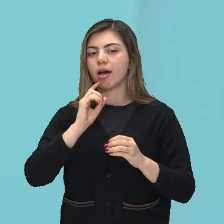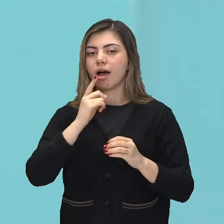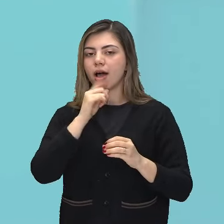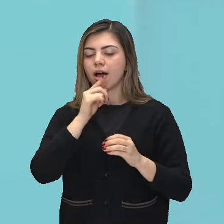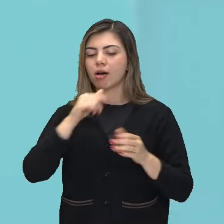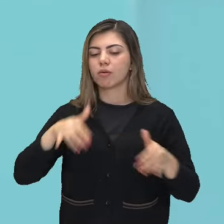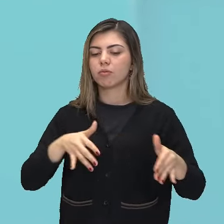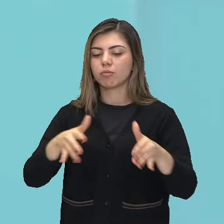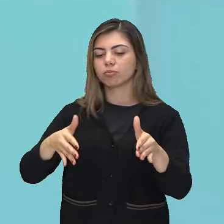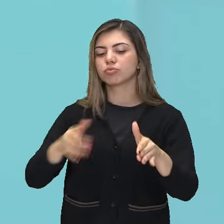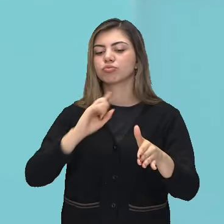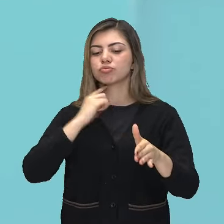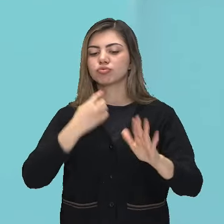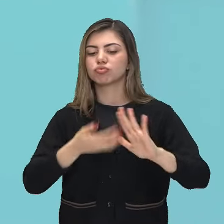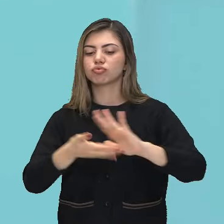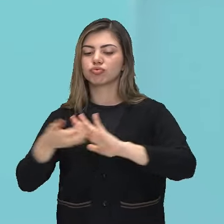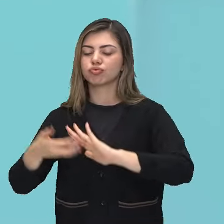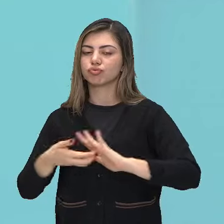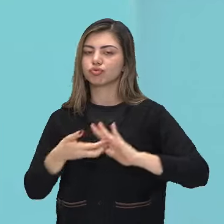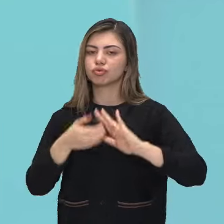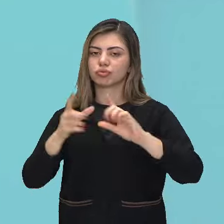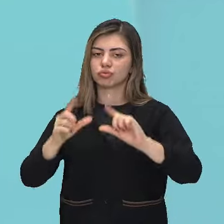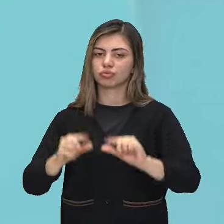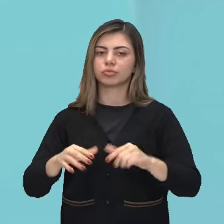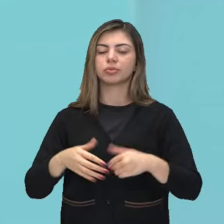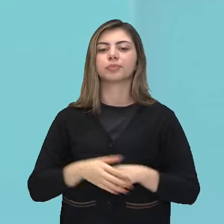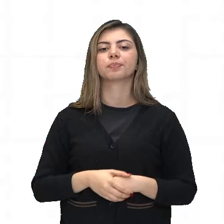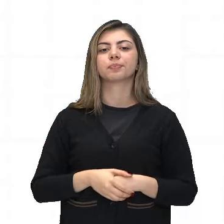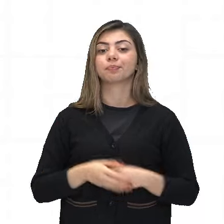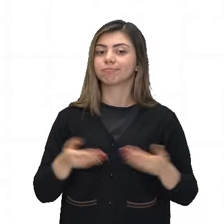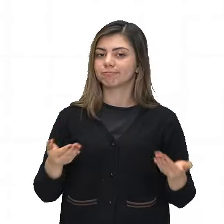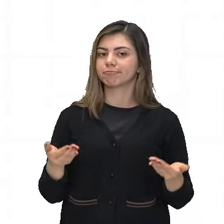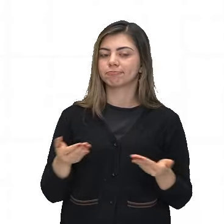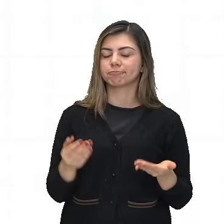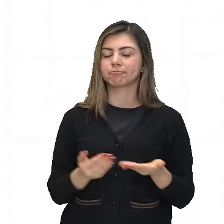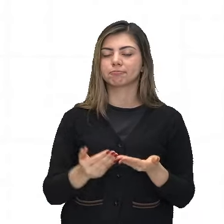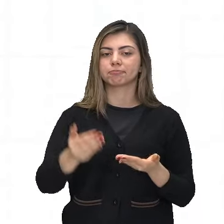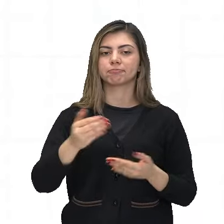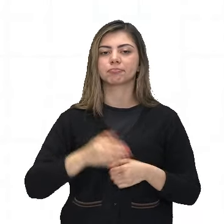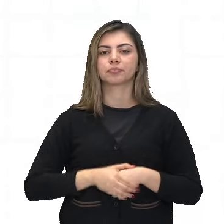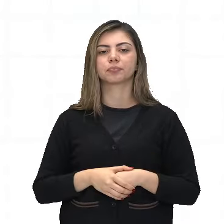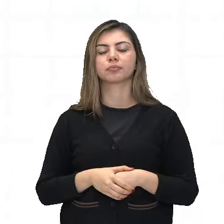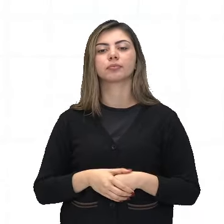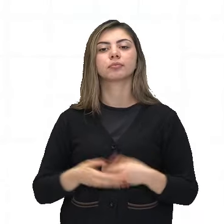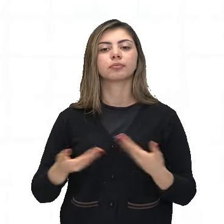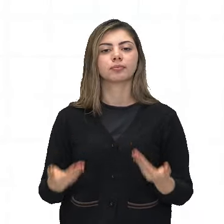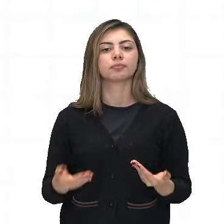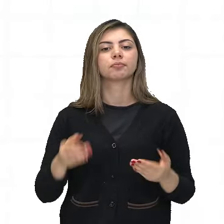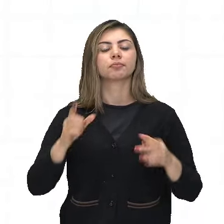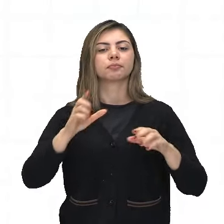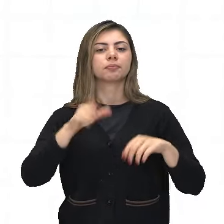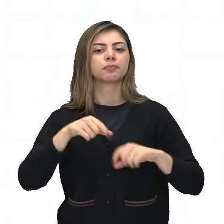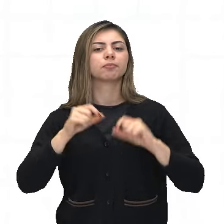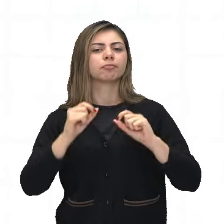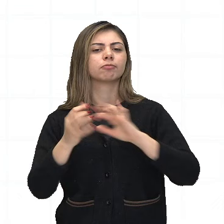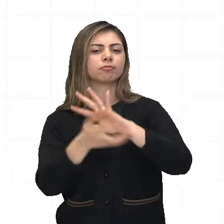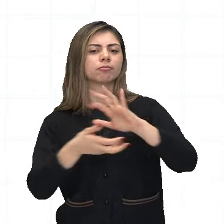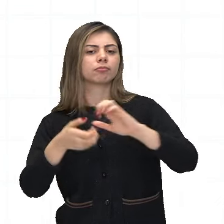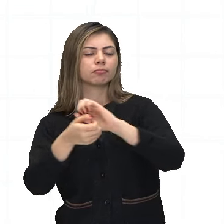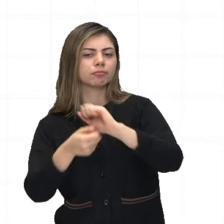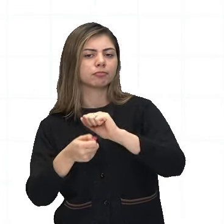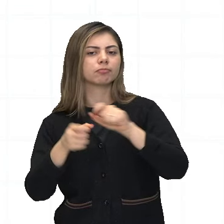trabalhar para que se diminua a poluição nos rios bora continuar o nosso texto além disso a sustentabilidade também